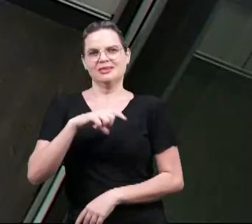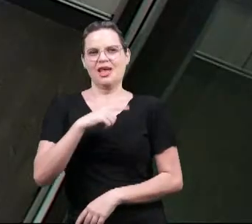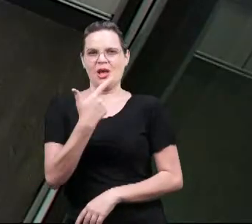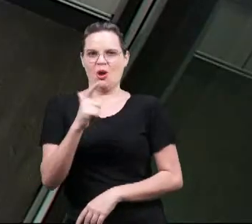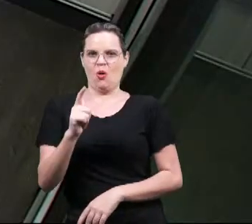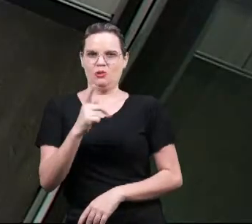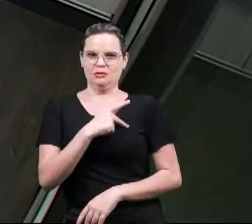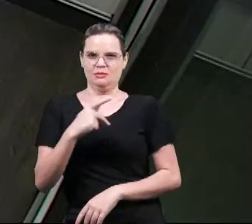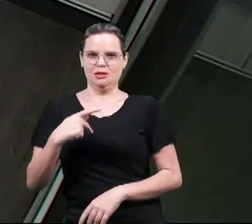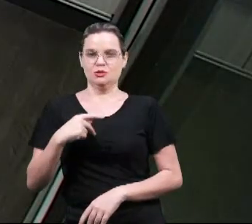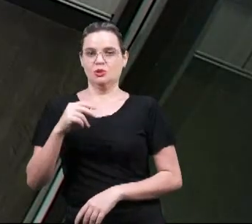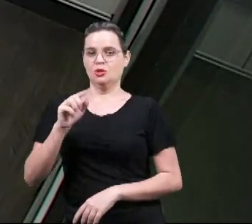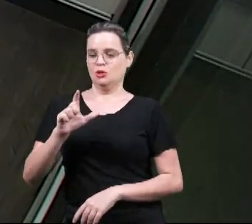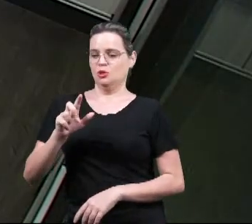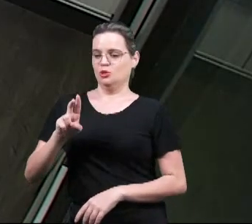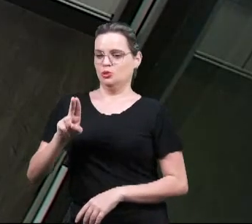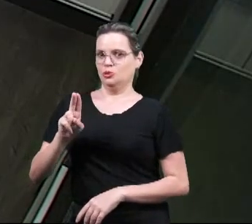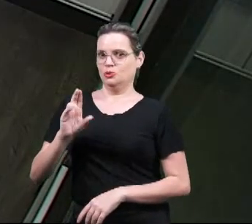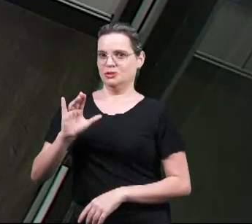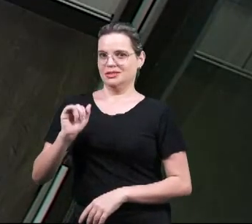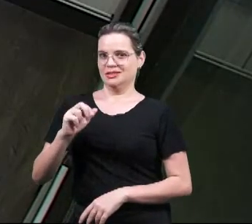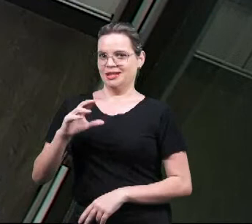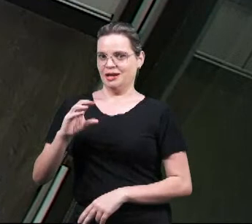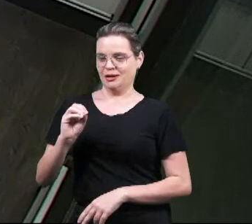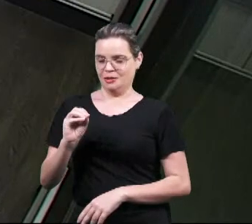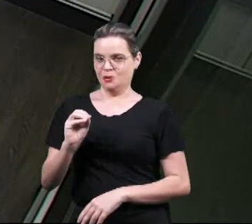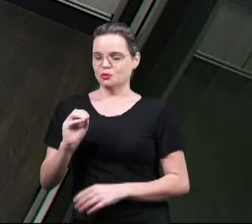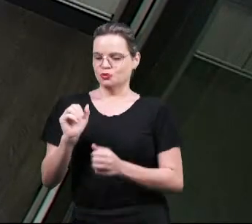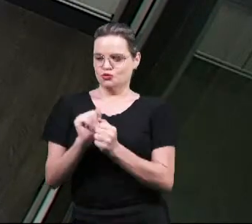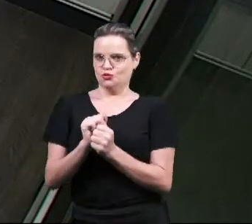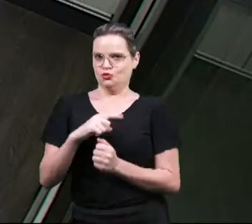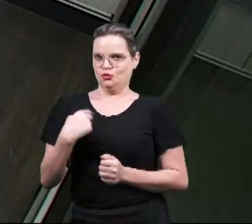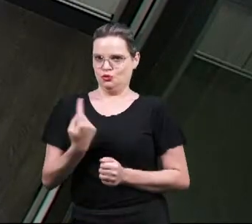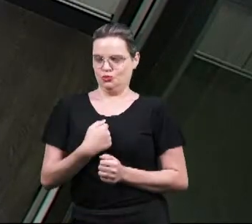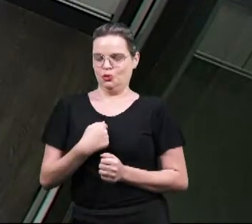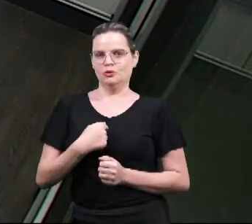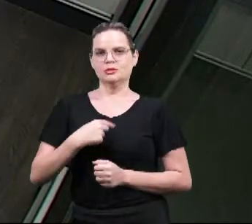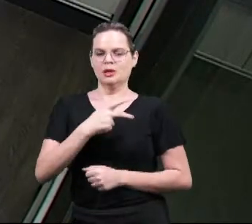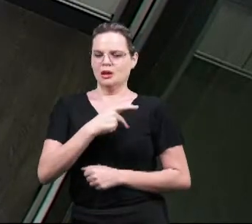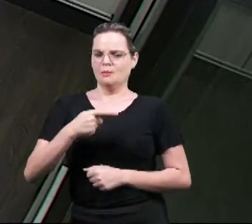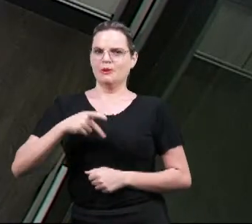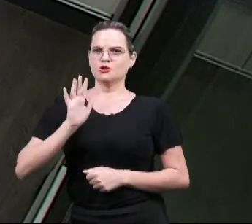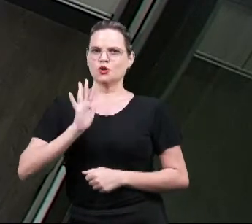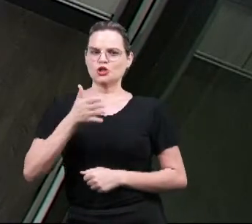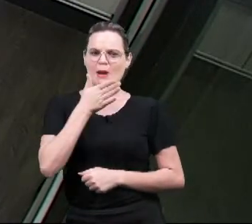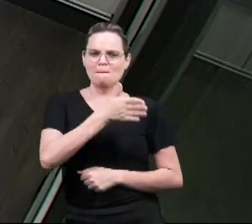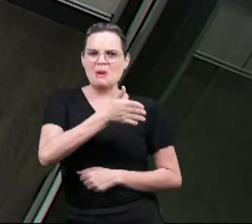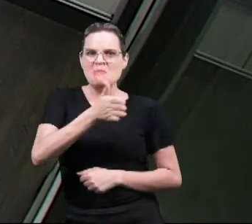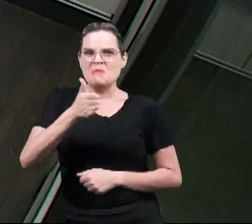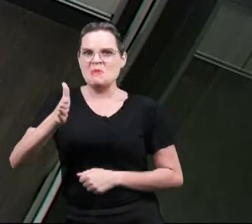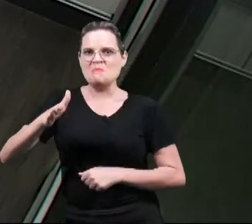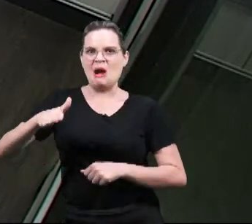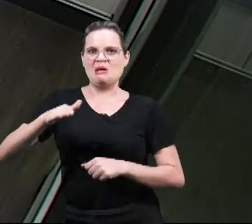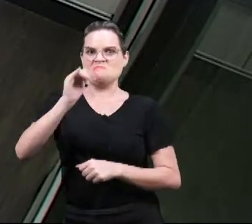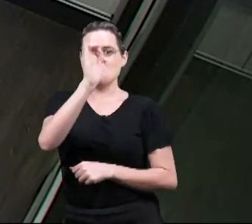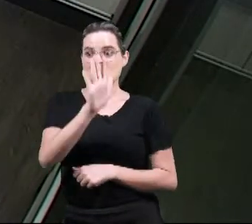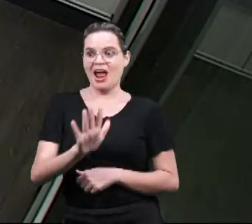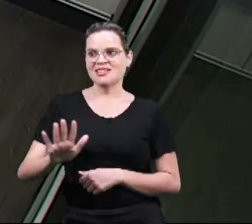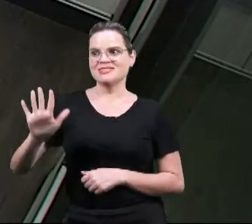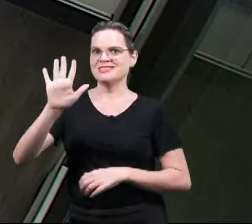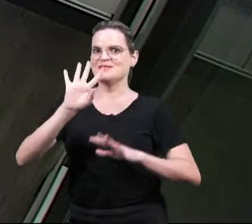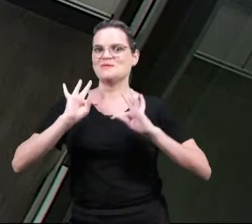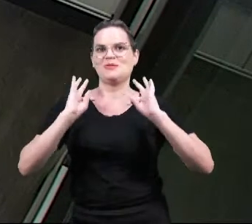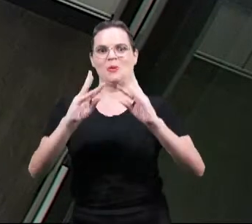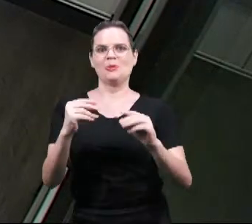Luciano, né? O Luciano está conosco lá, um pastor que já esteve por vários lugares do Brasil, né? Em função